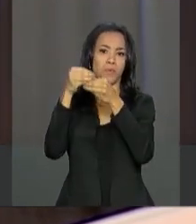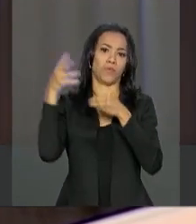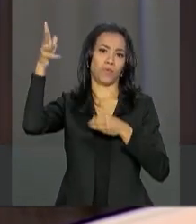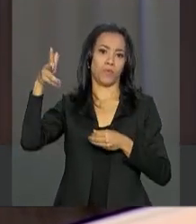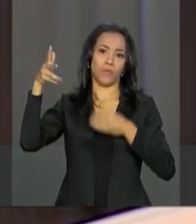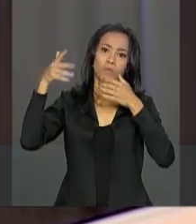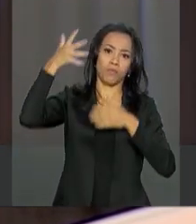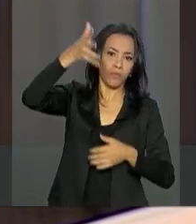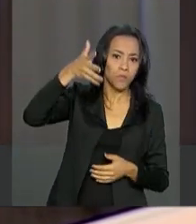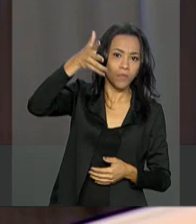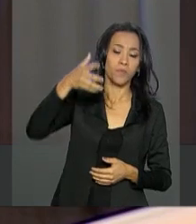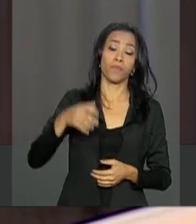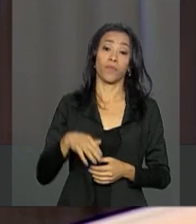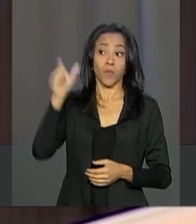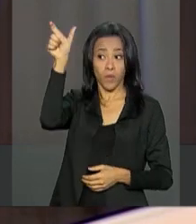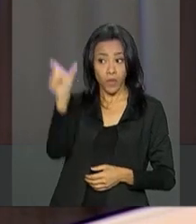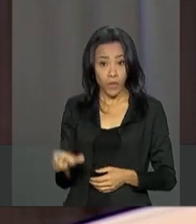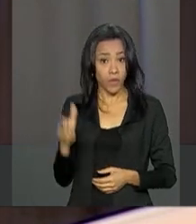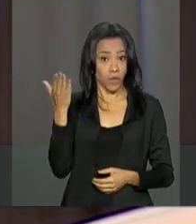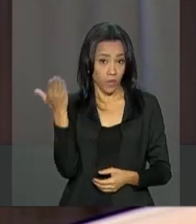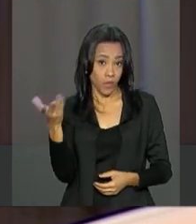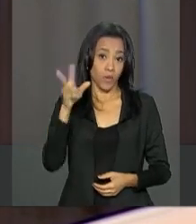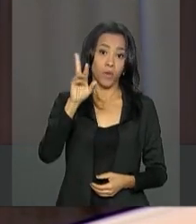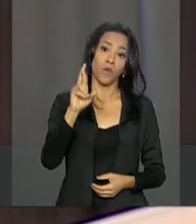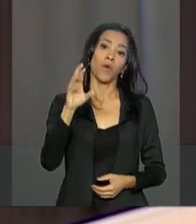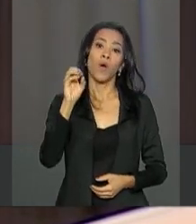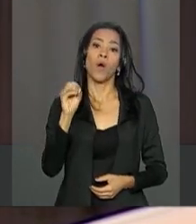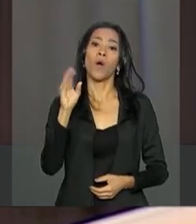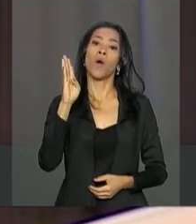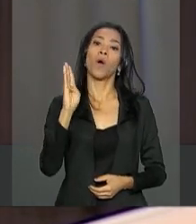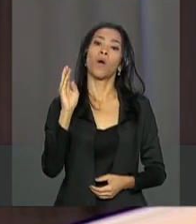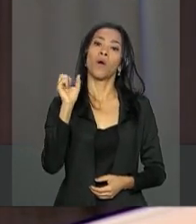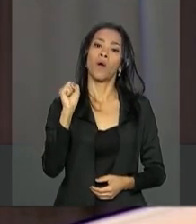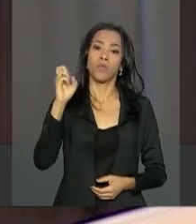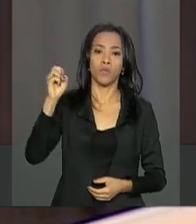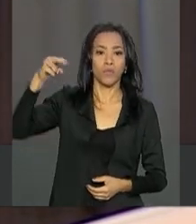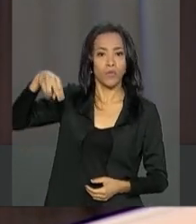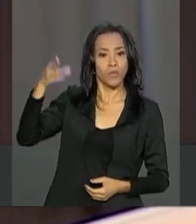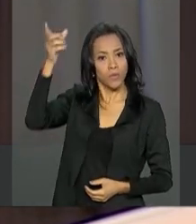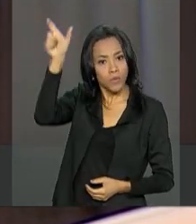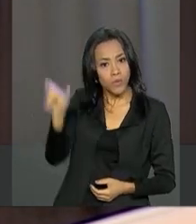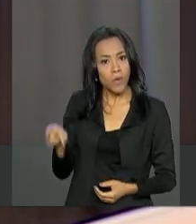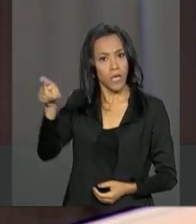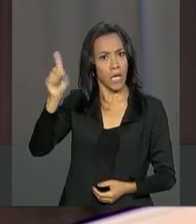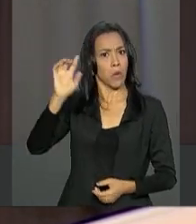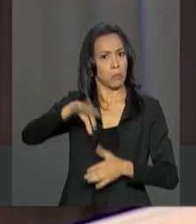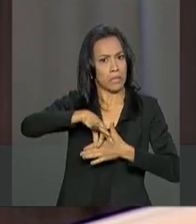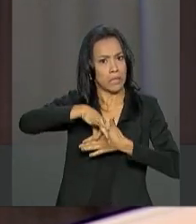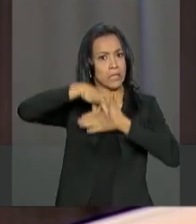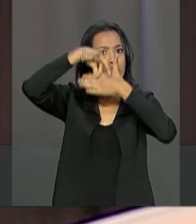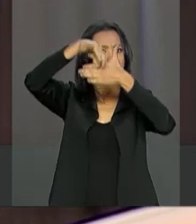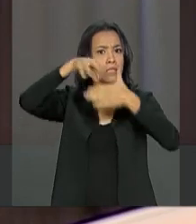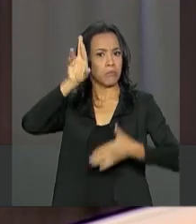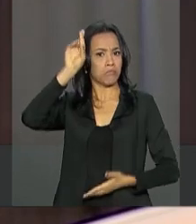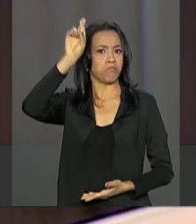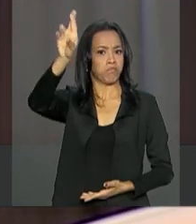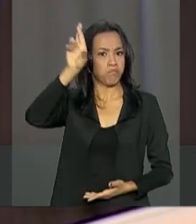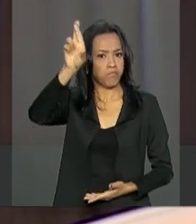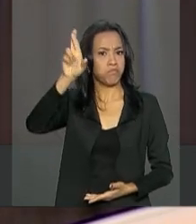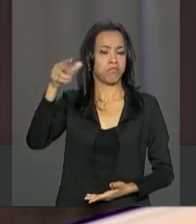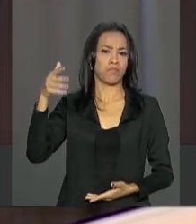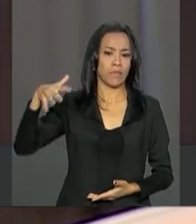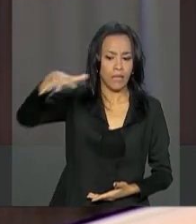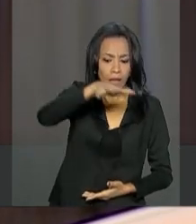Robson Andrade, que tem uma liderança inequívoca em todo o setor, eu o tenho acompanhado em muitos